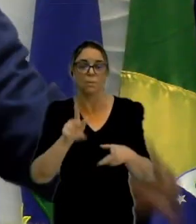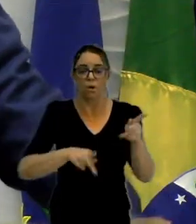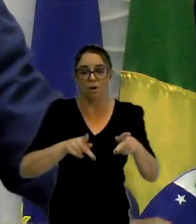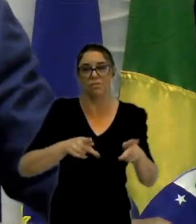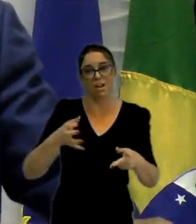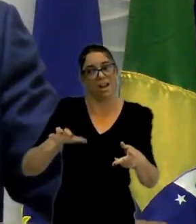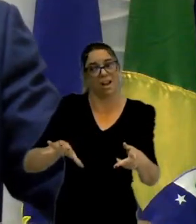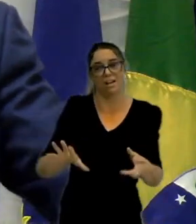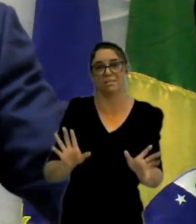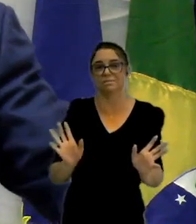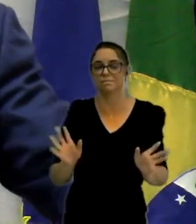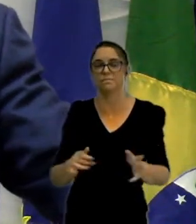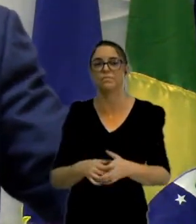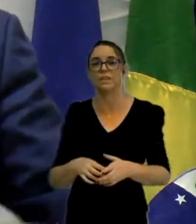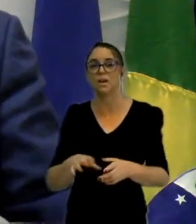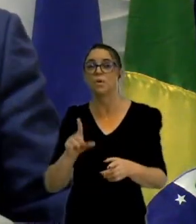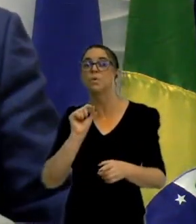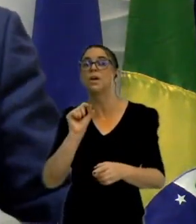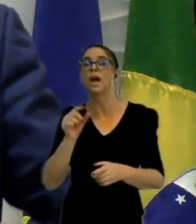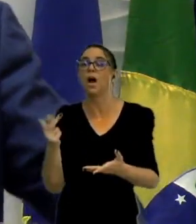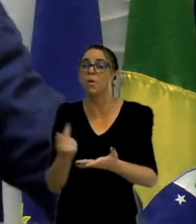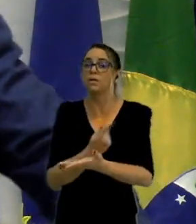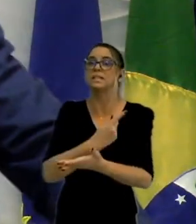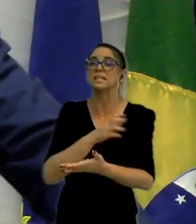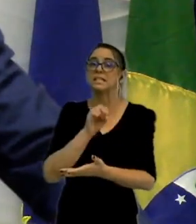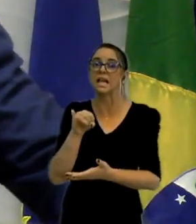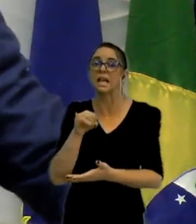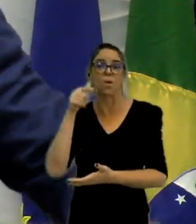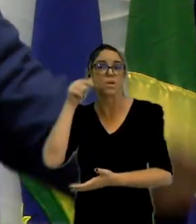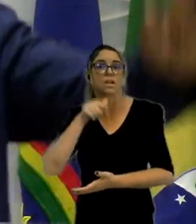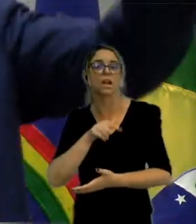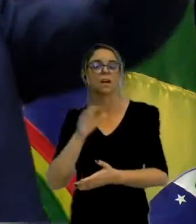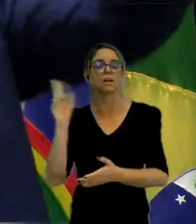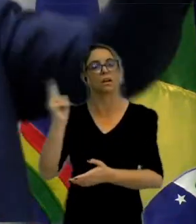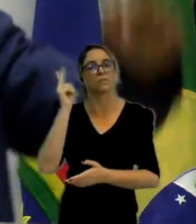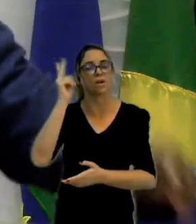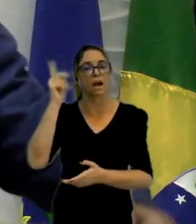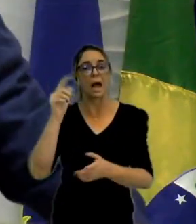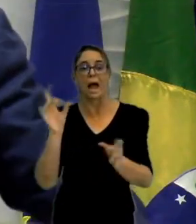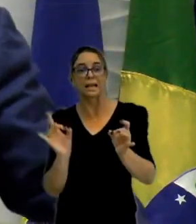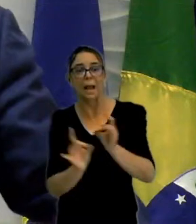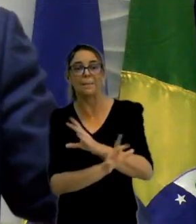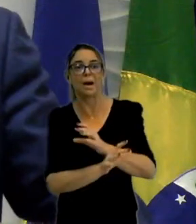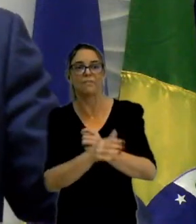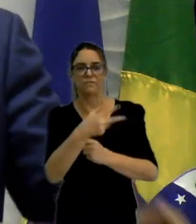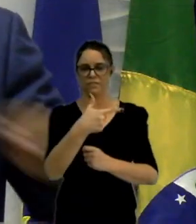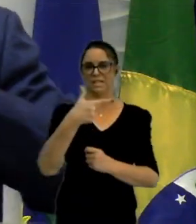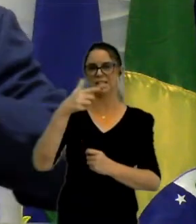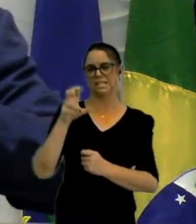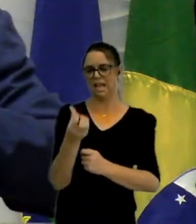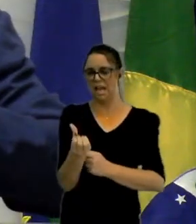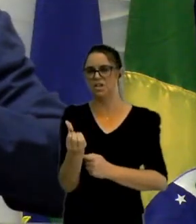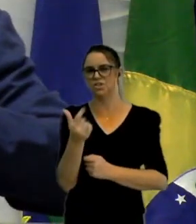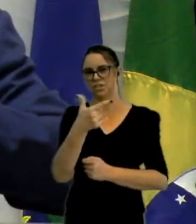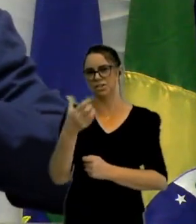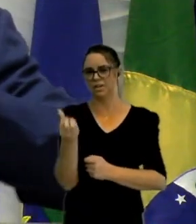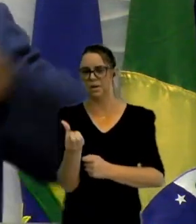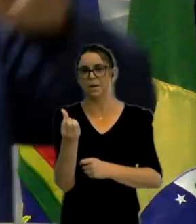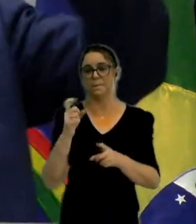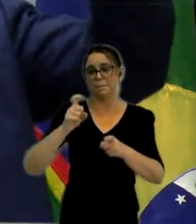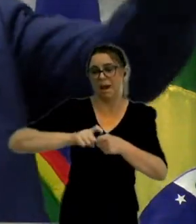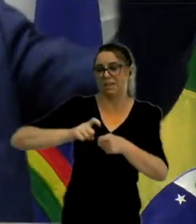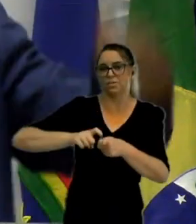vai acontecer se eles viessem ganhar era acabar esses 26 médicos que tem em São Bento atendendo o